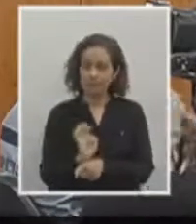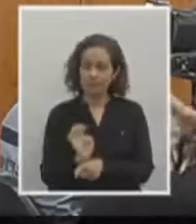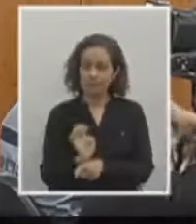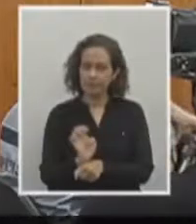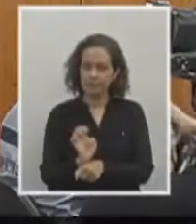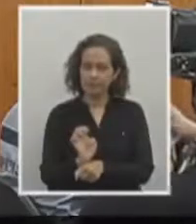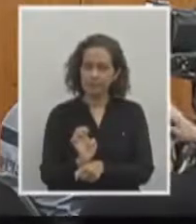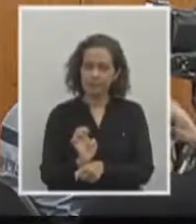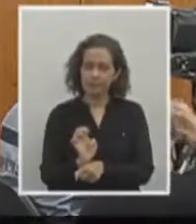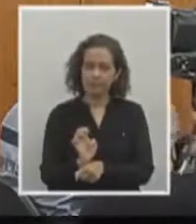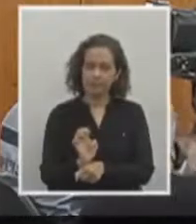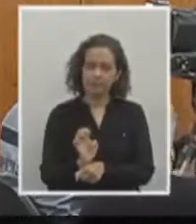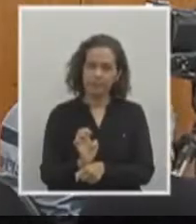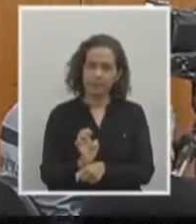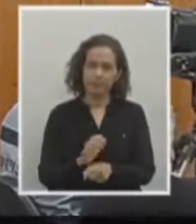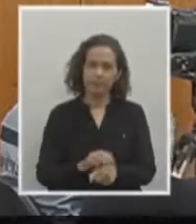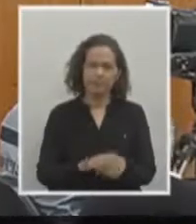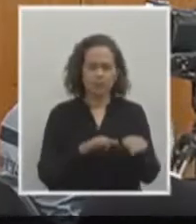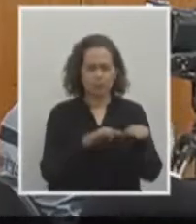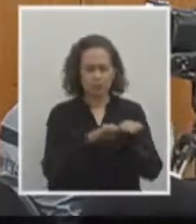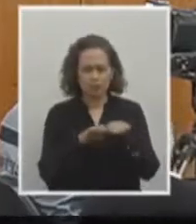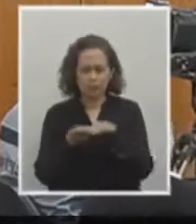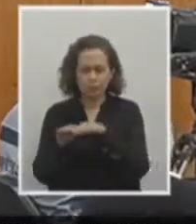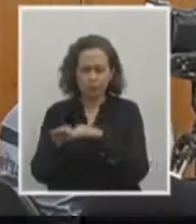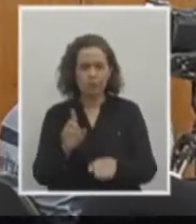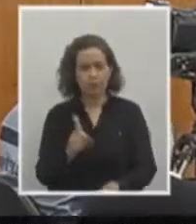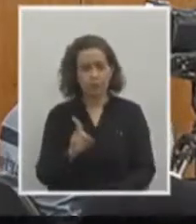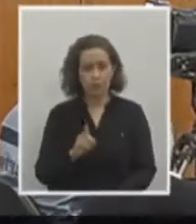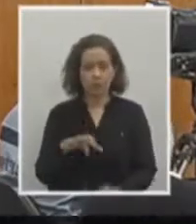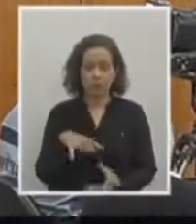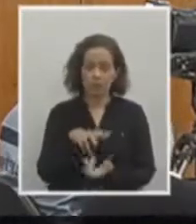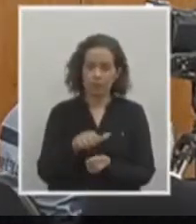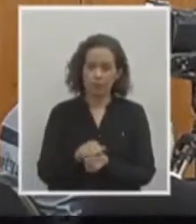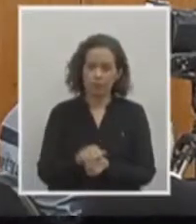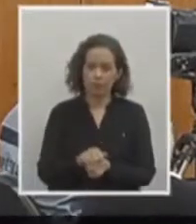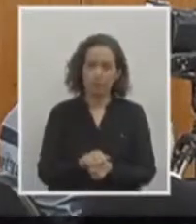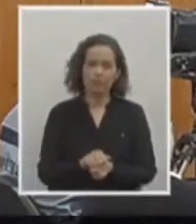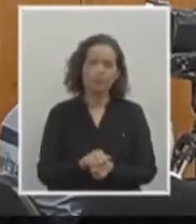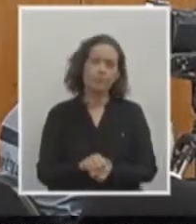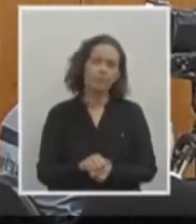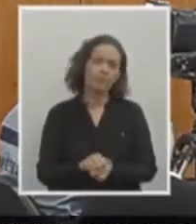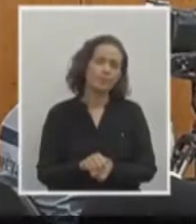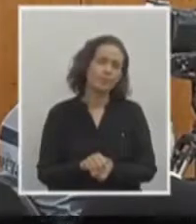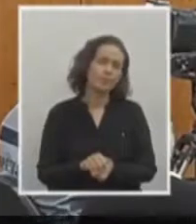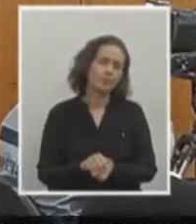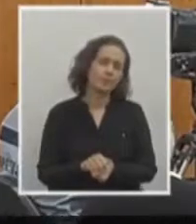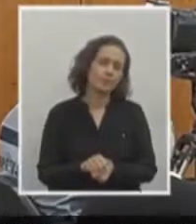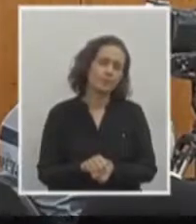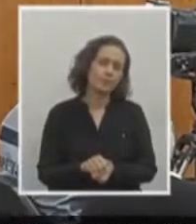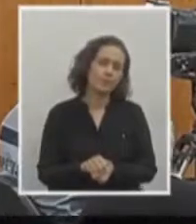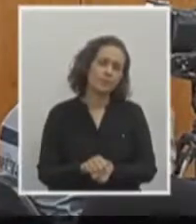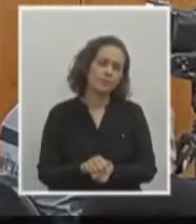embora ela não é linear, e sim global. Eu faço parte